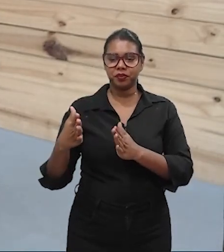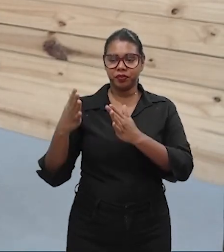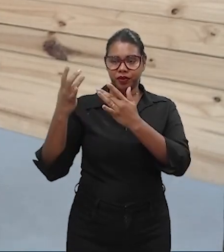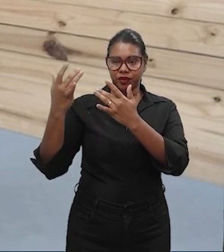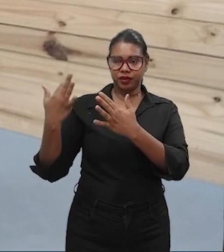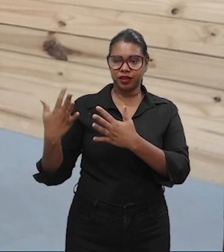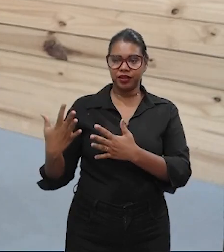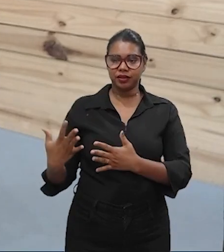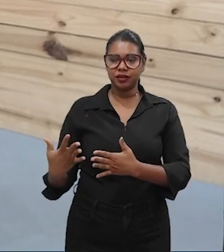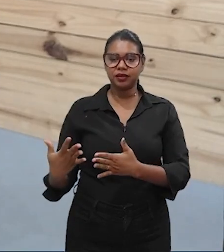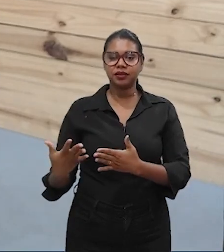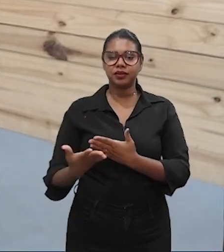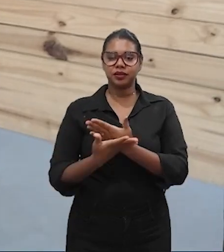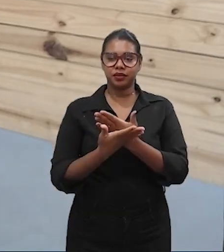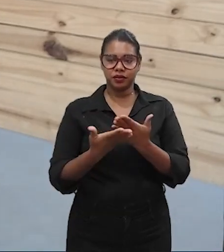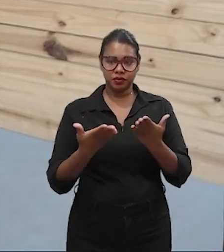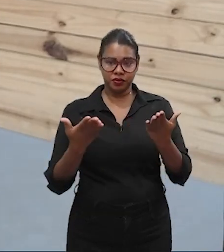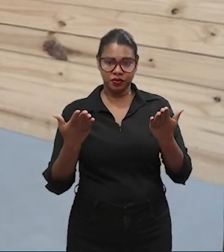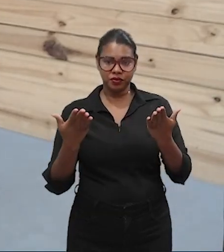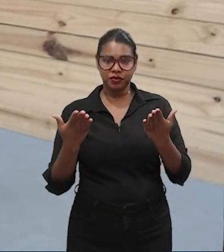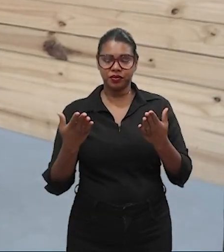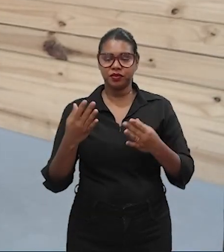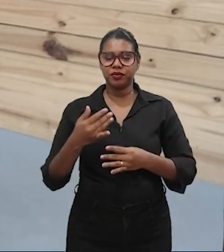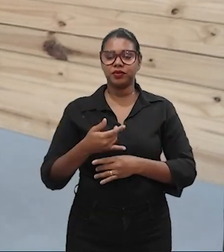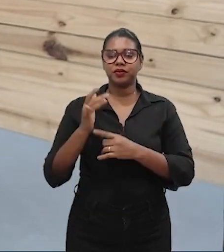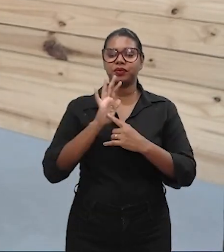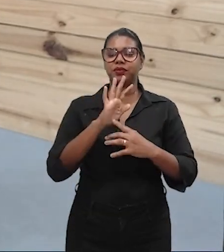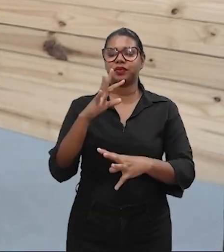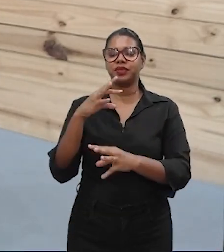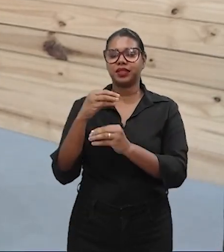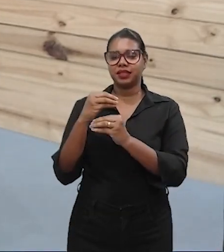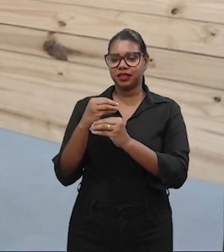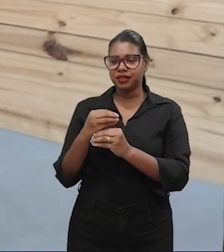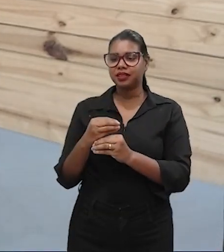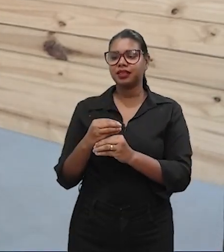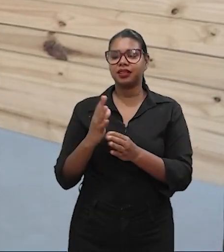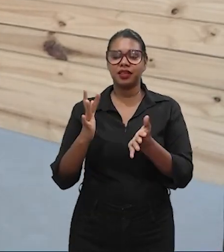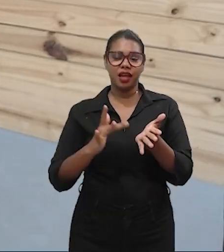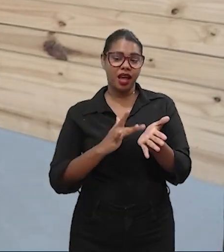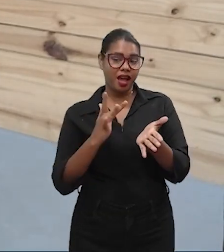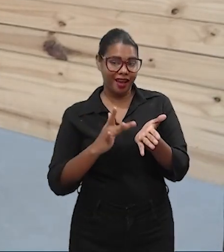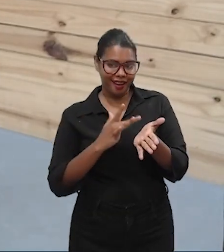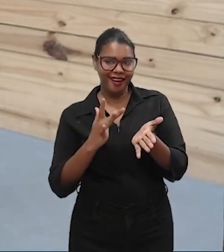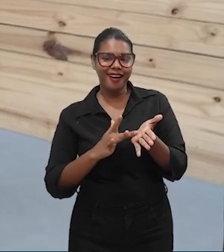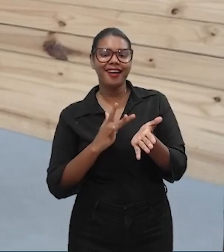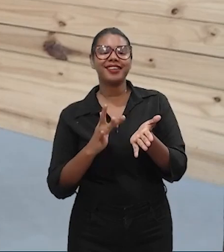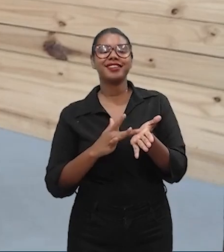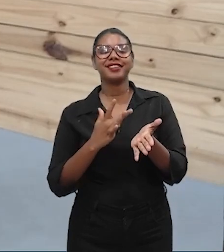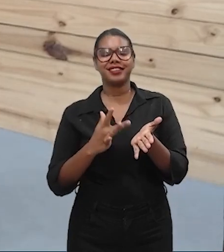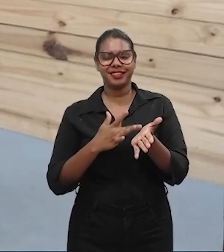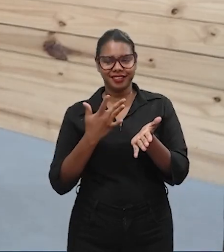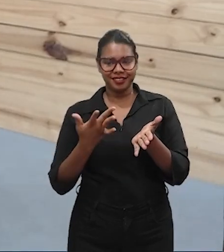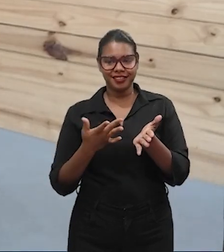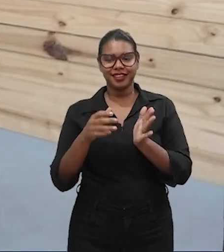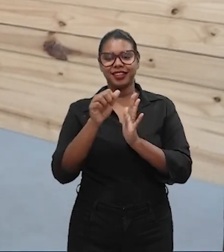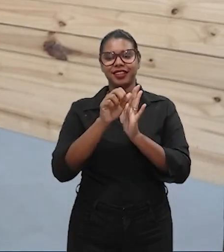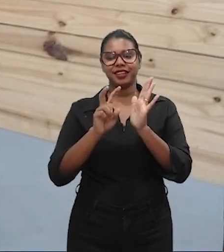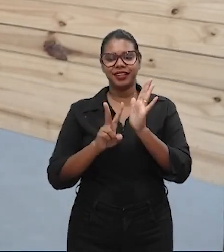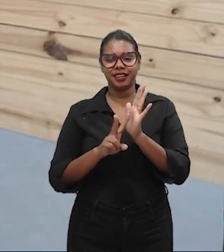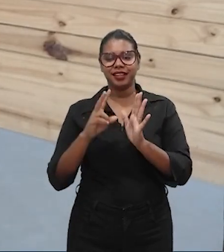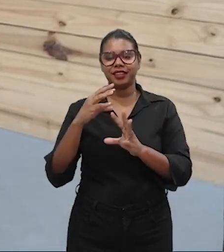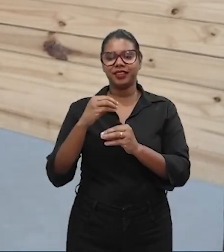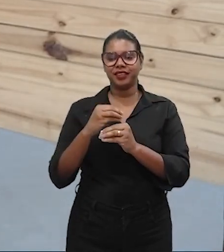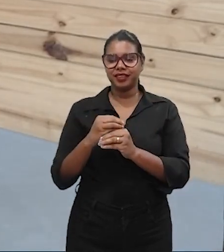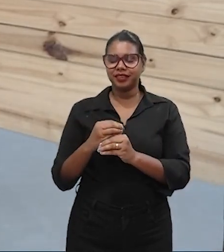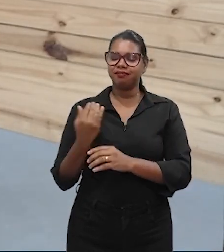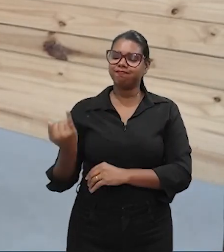falando aqui com vocês ao vivo, e o outro será no chat, lá no ambiente virtual. Momento